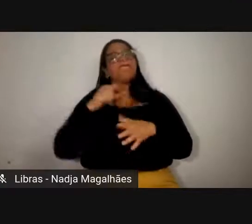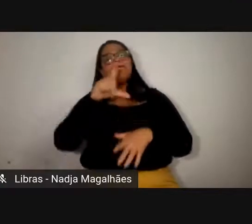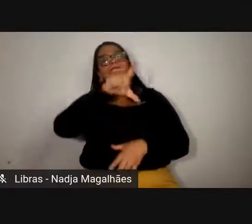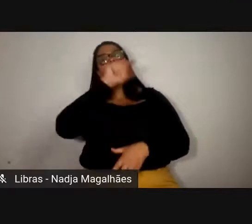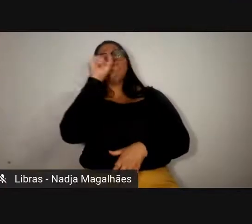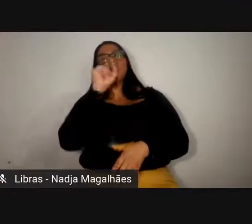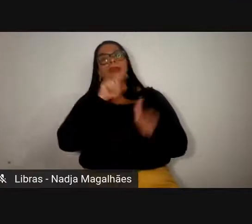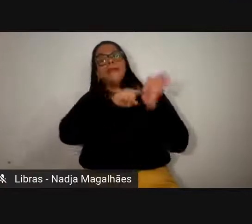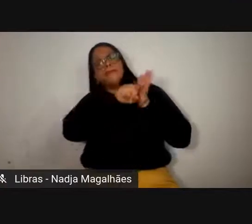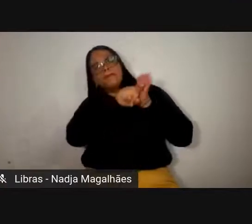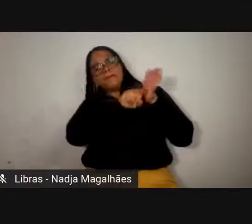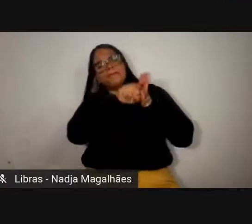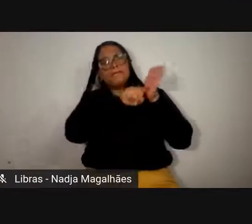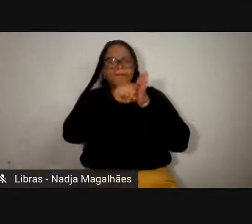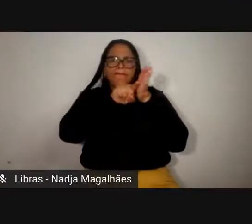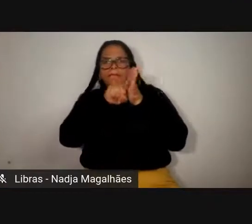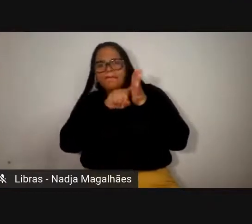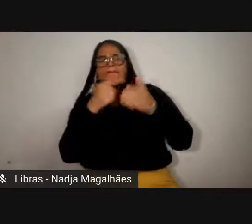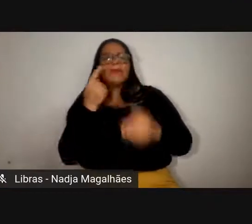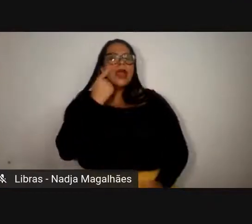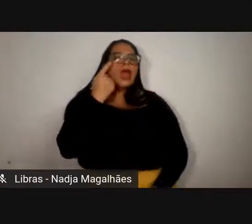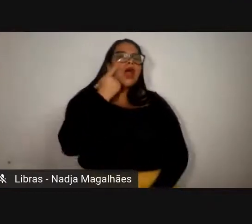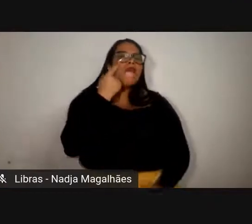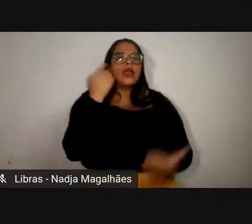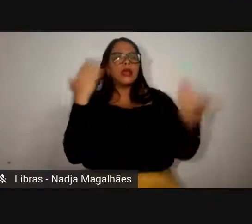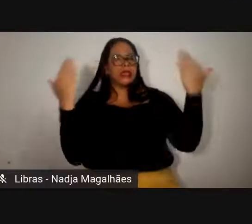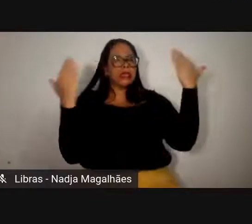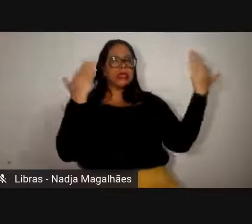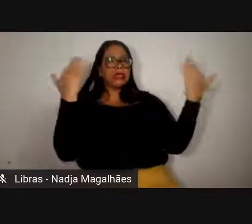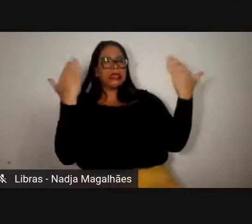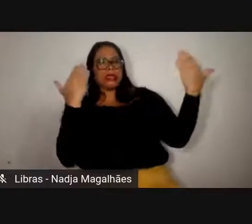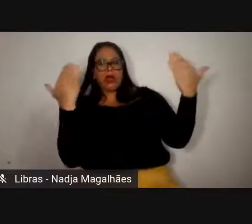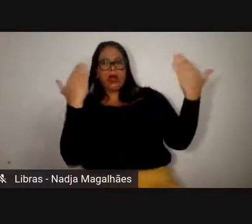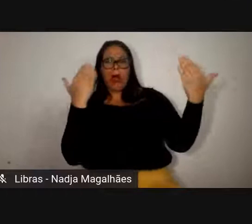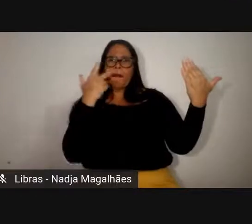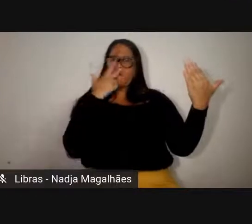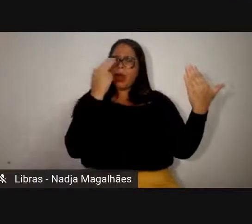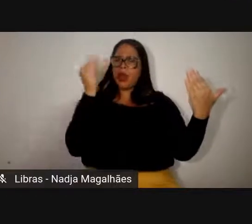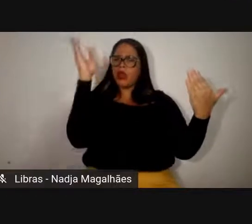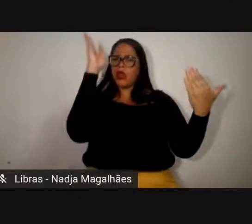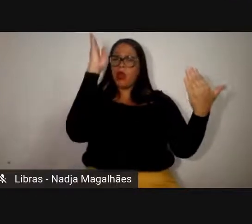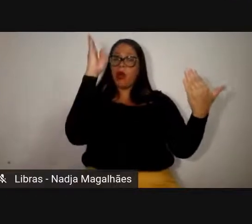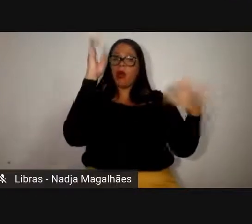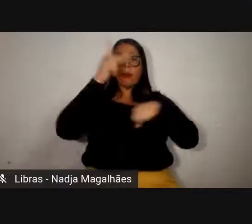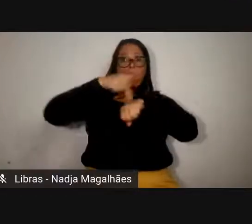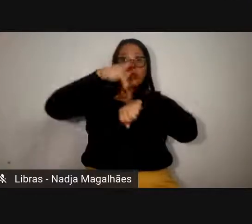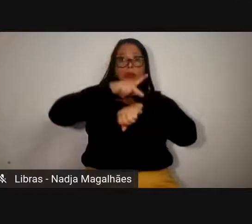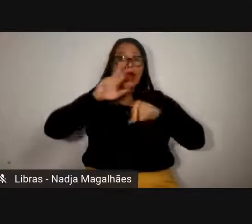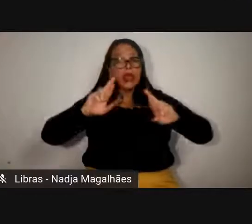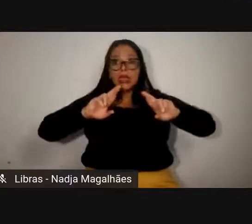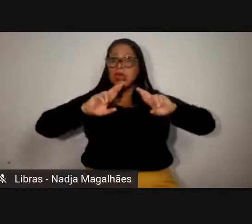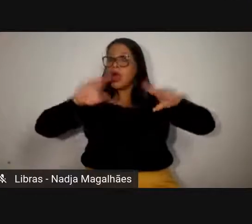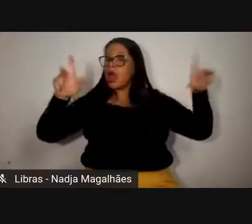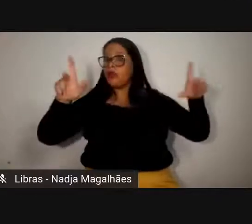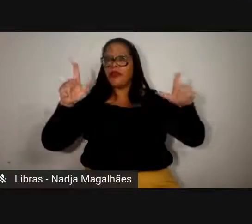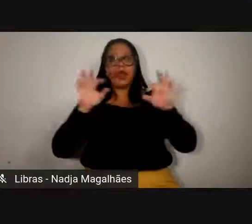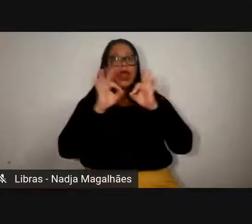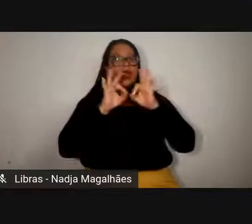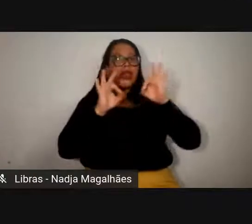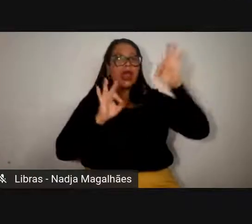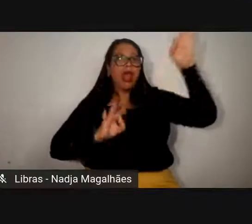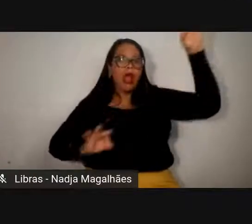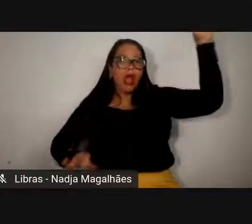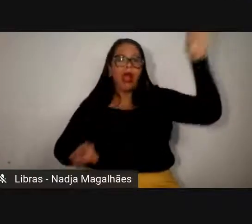queria verificar mesmo se essas realidades todas diferentes, porque os países são muito diferentes em extensão,